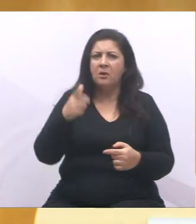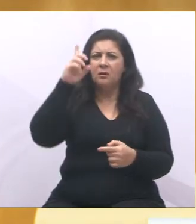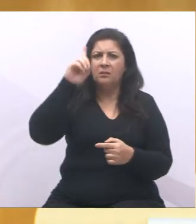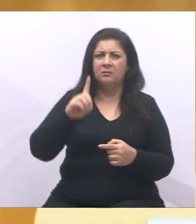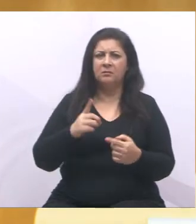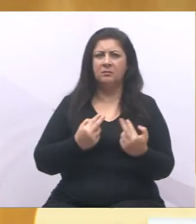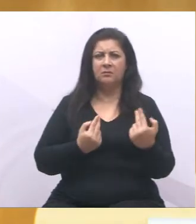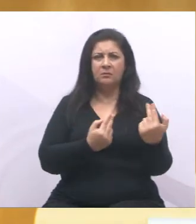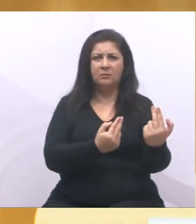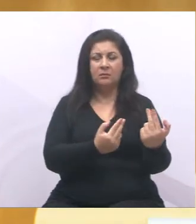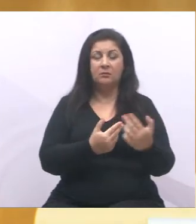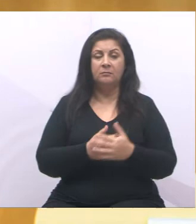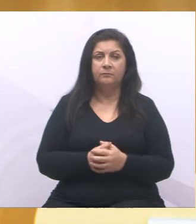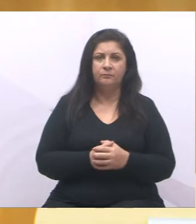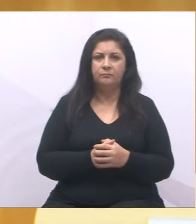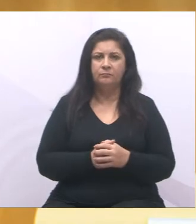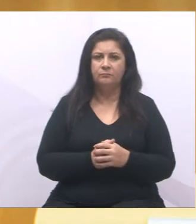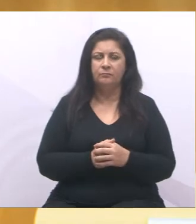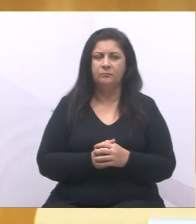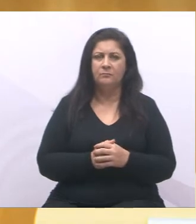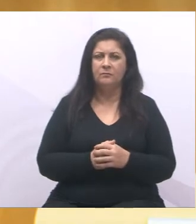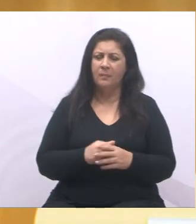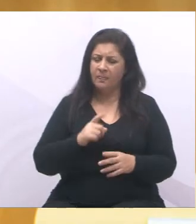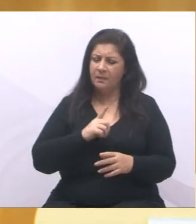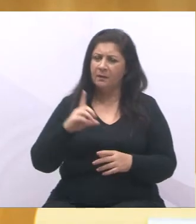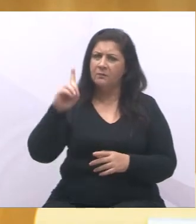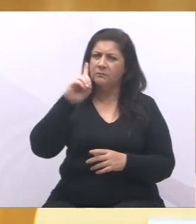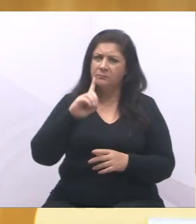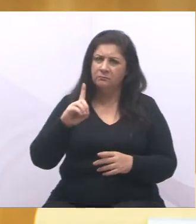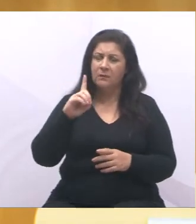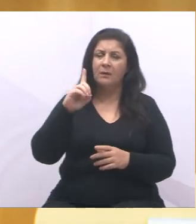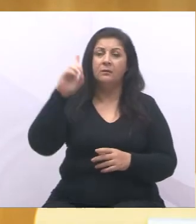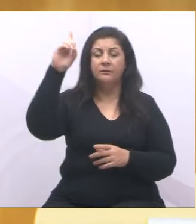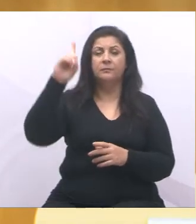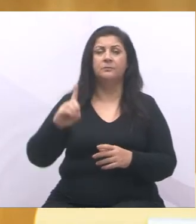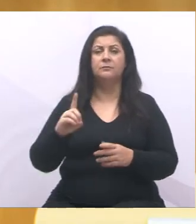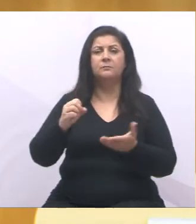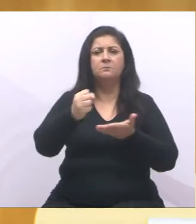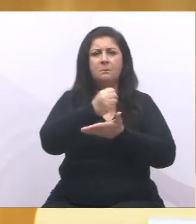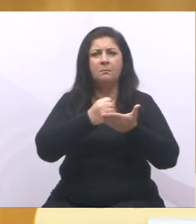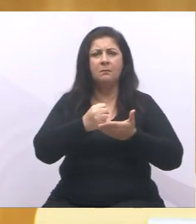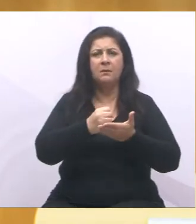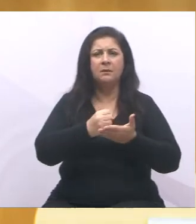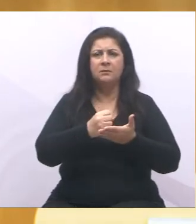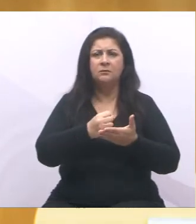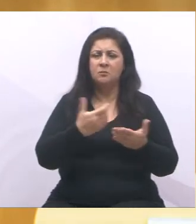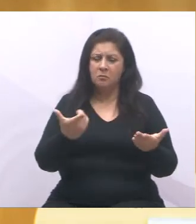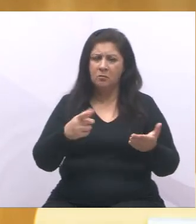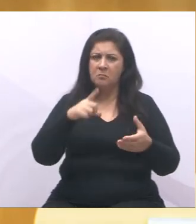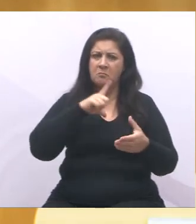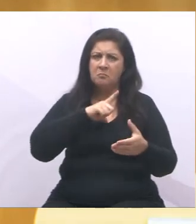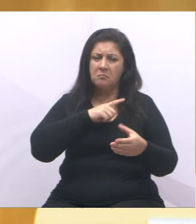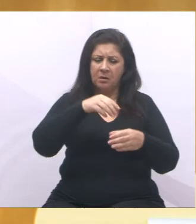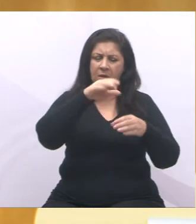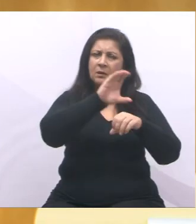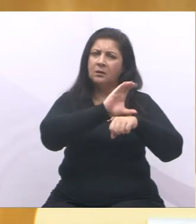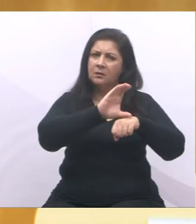políticos e sociais, direitos básicos prometidos solenemente na Constituição para